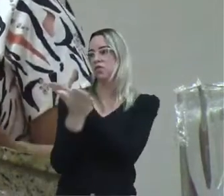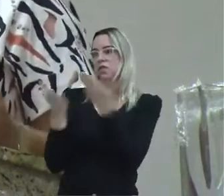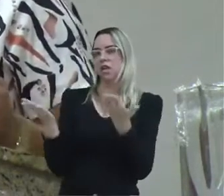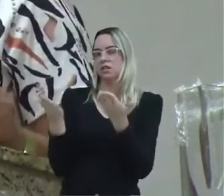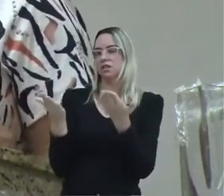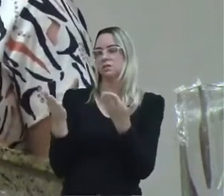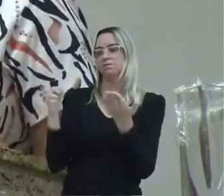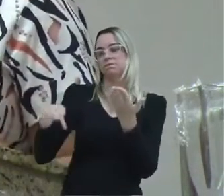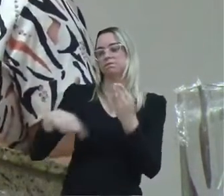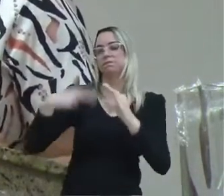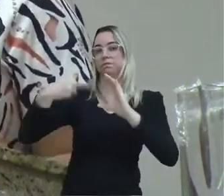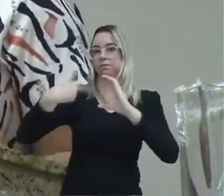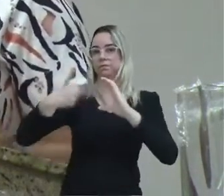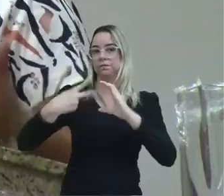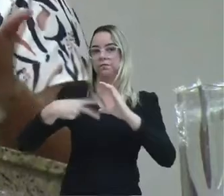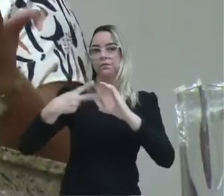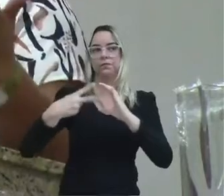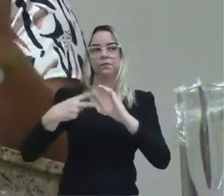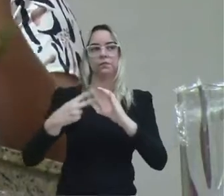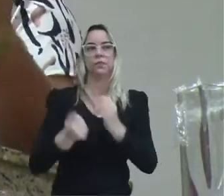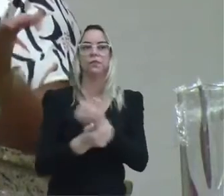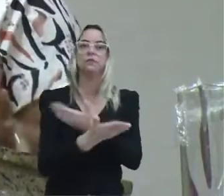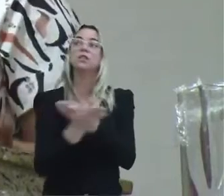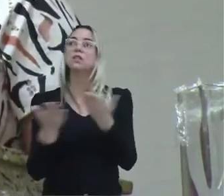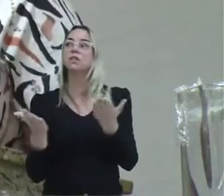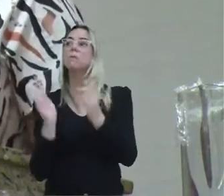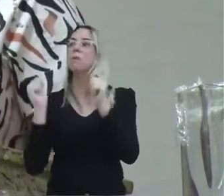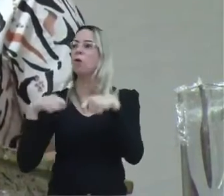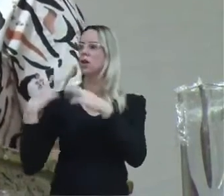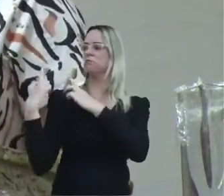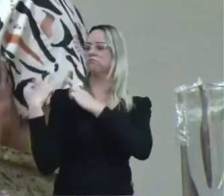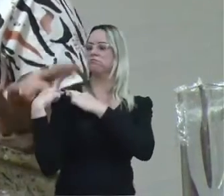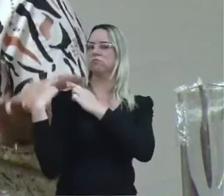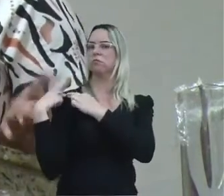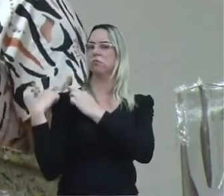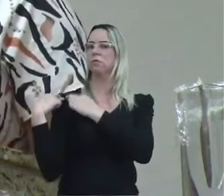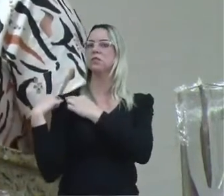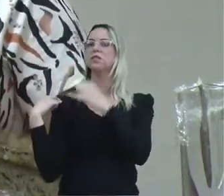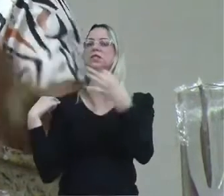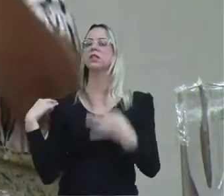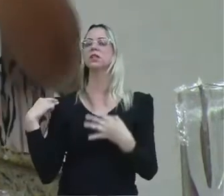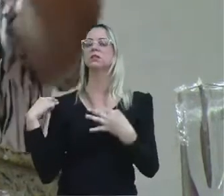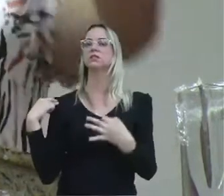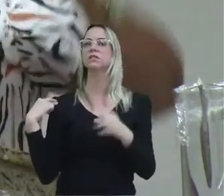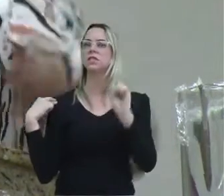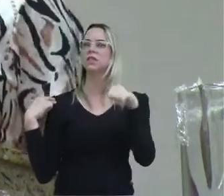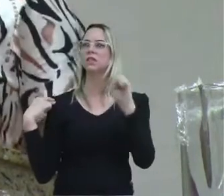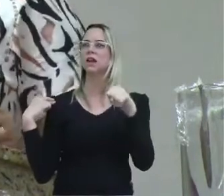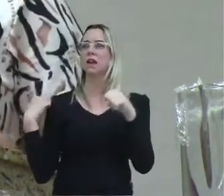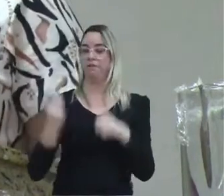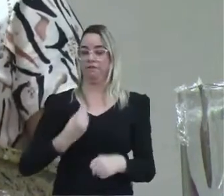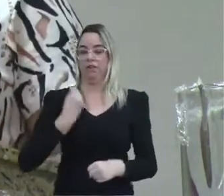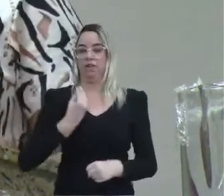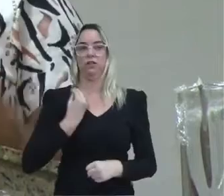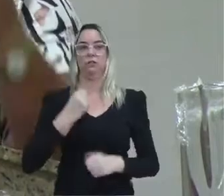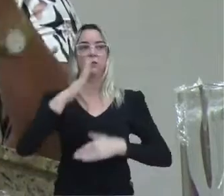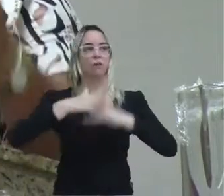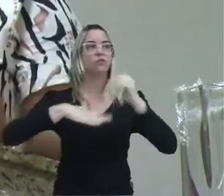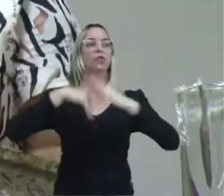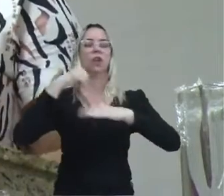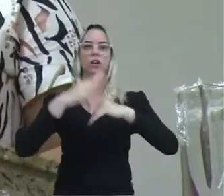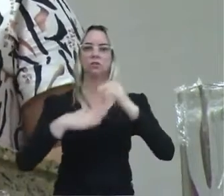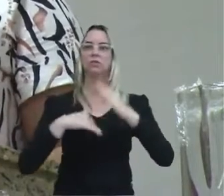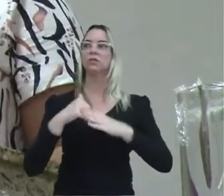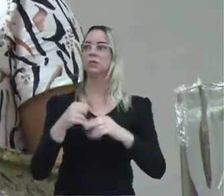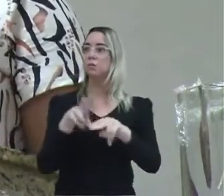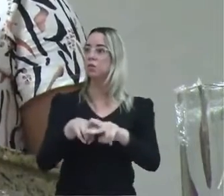senhoras para que vocês sejam responsabilizados de fato pela vida desses profissionais aqui. Por